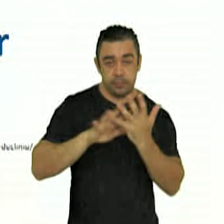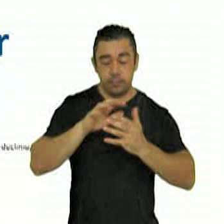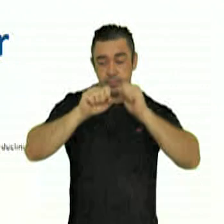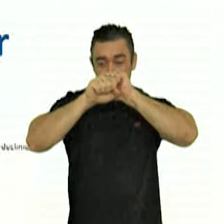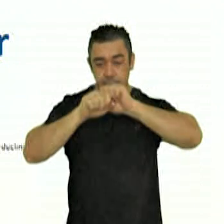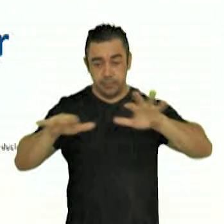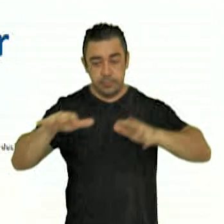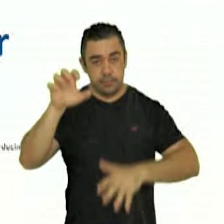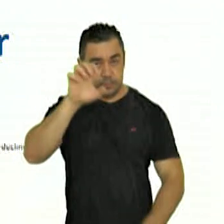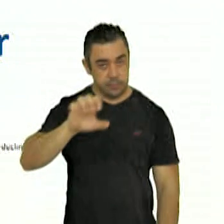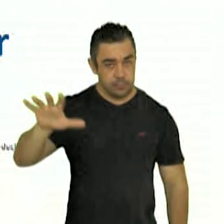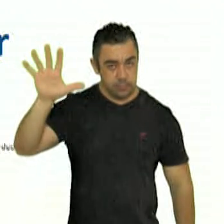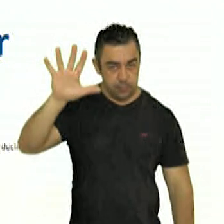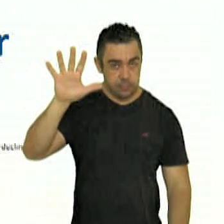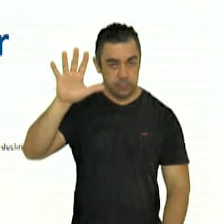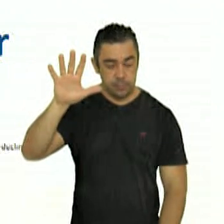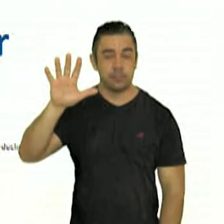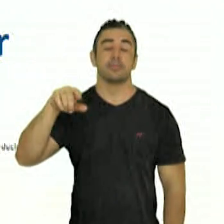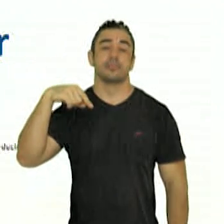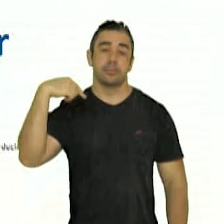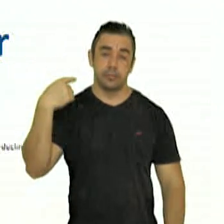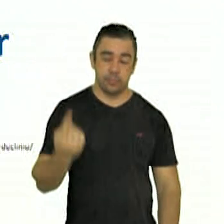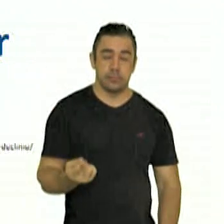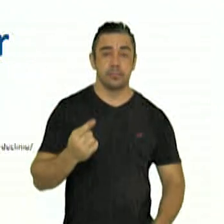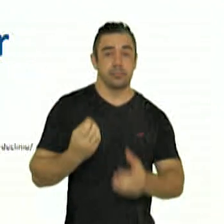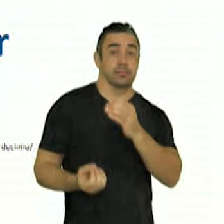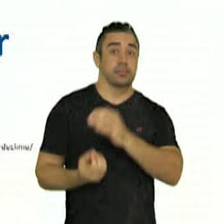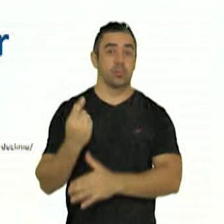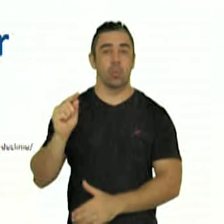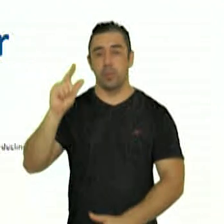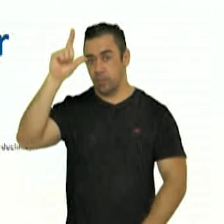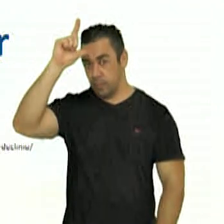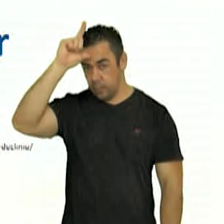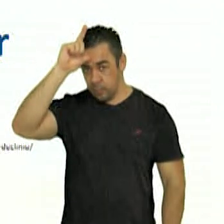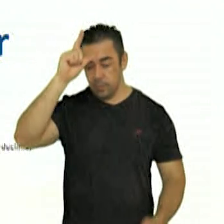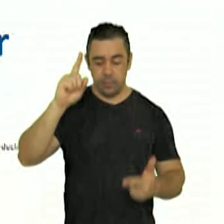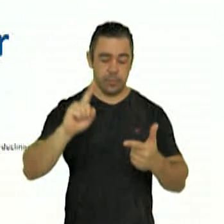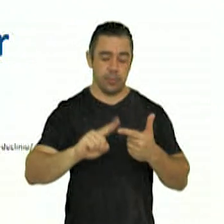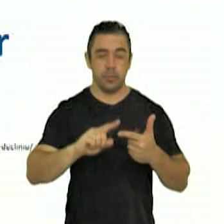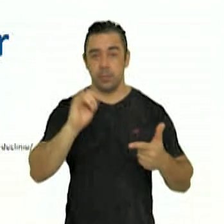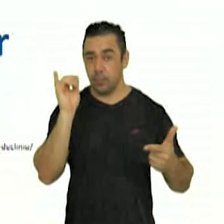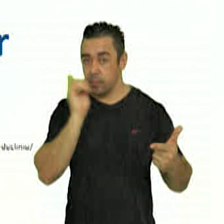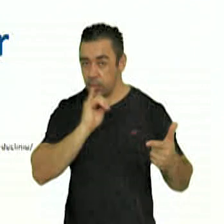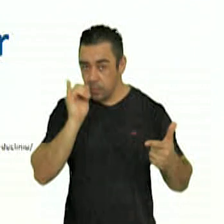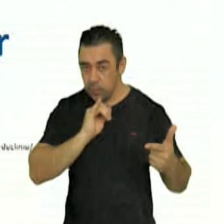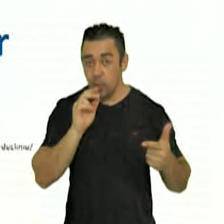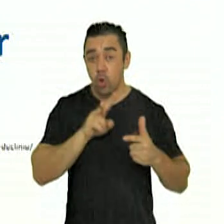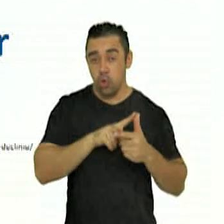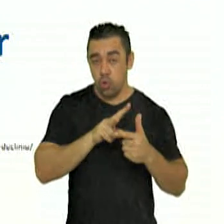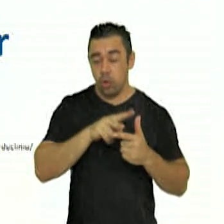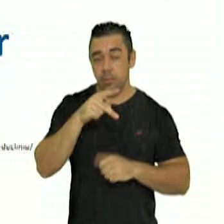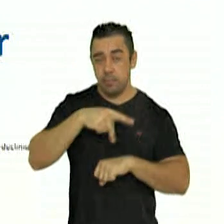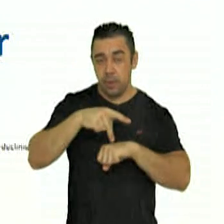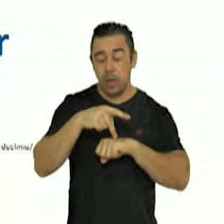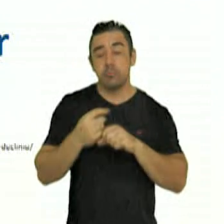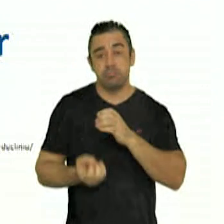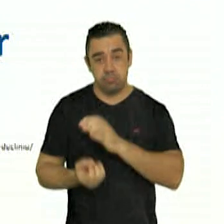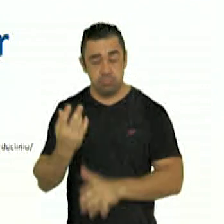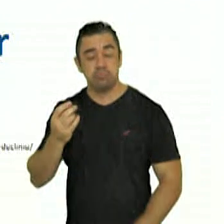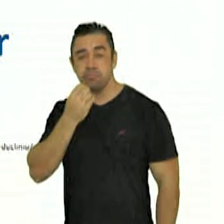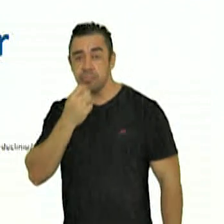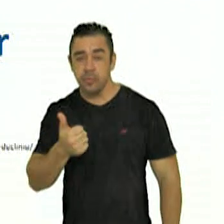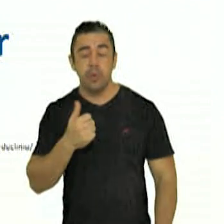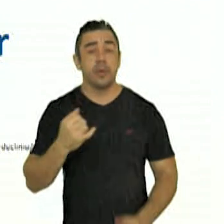Europa. Depois o destaque daí foi a Alemanha e a Itália, no caso, na segunda revolução industrial. Mas o importante foram